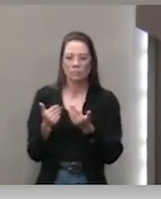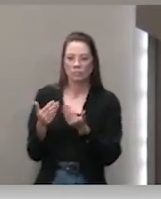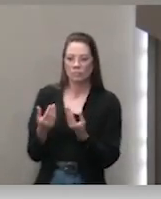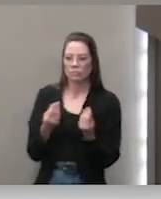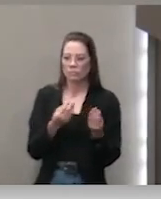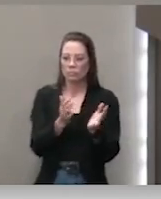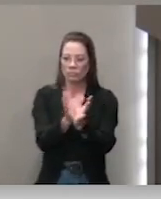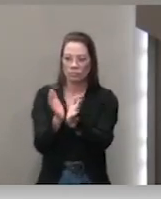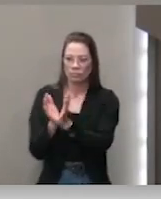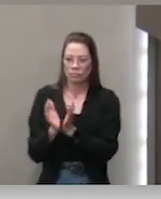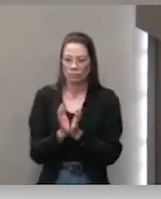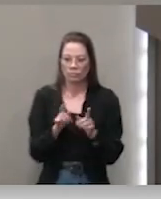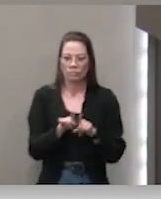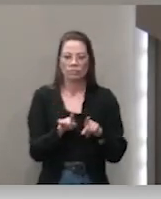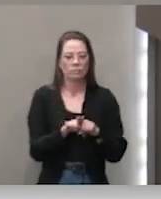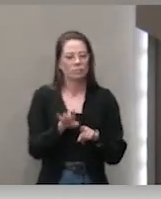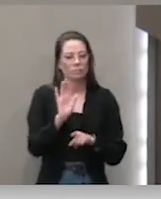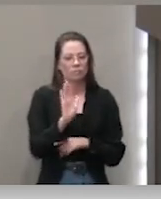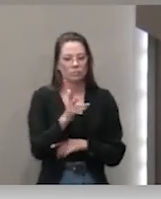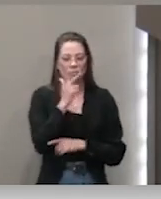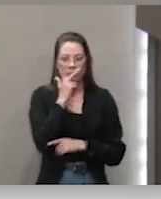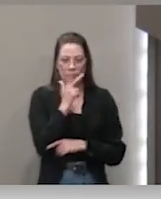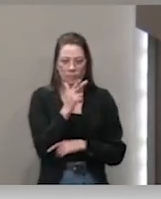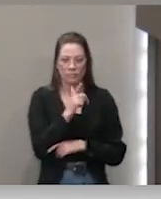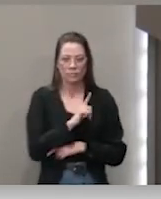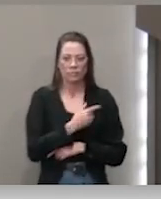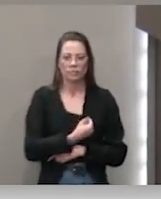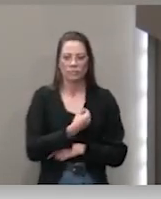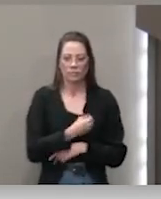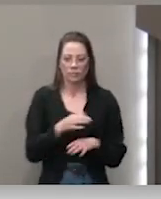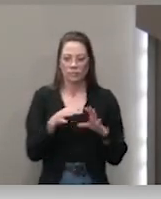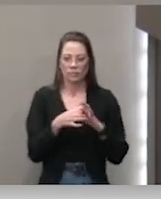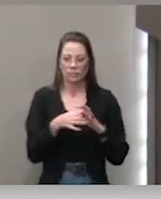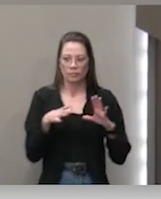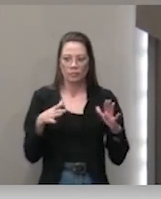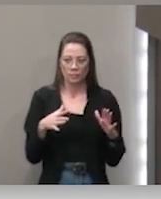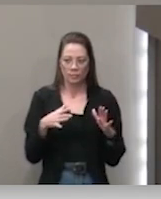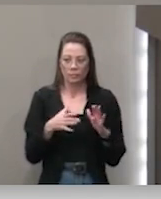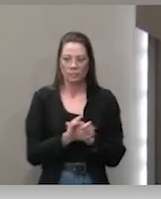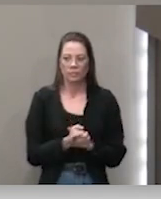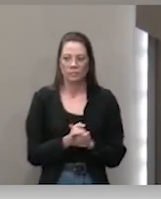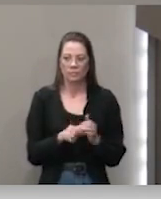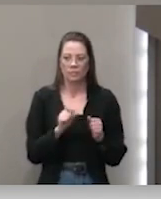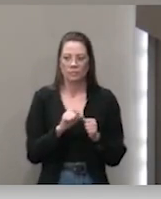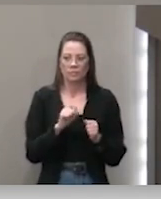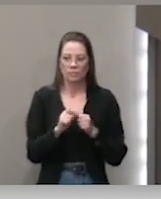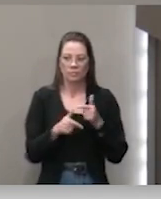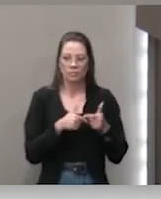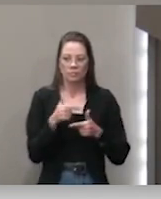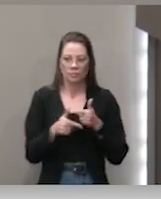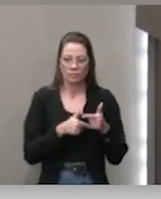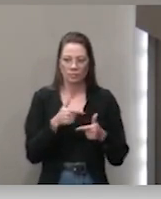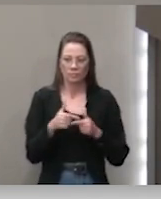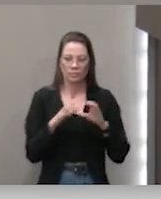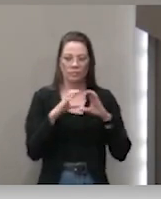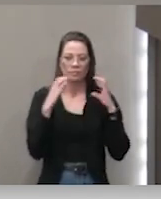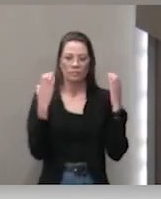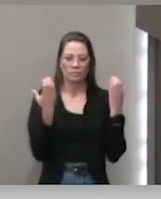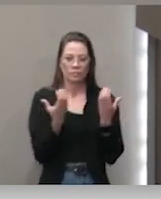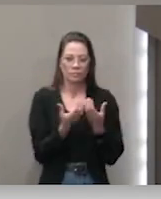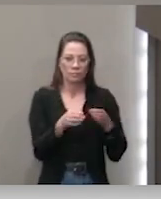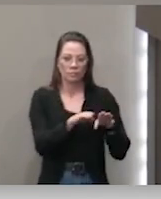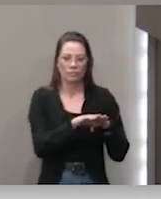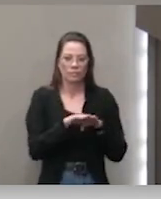vários colegas que também pediram. E que têm a liberdade de pedir e fazer, porque trabalham pela comunidade, como